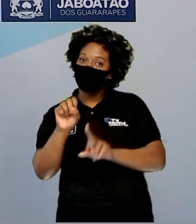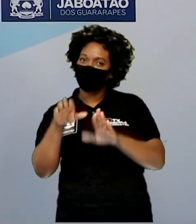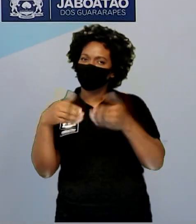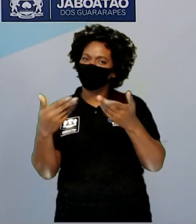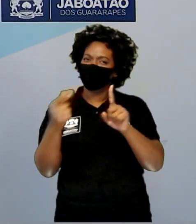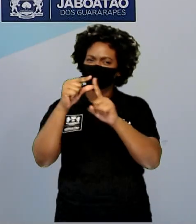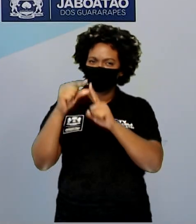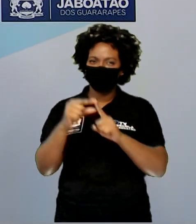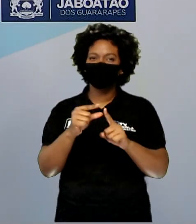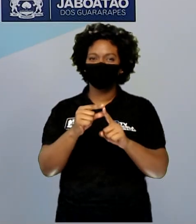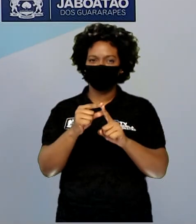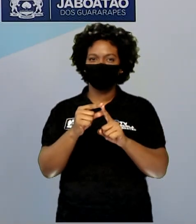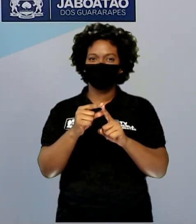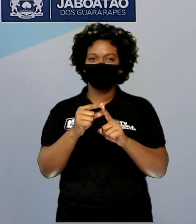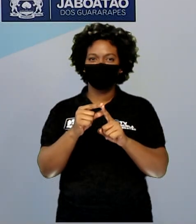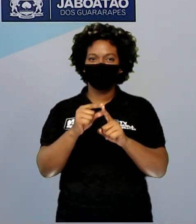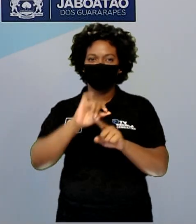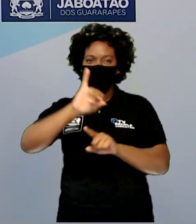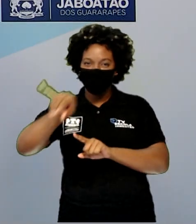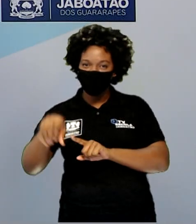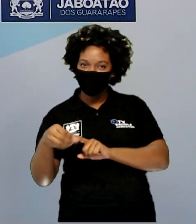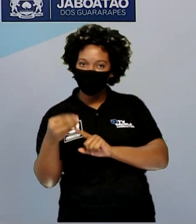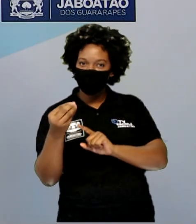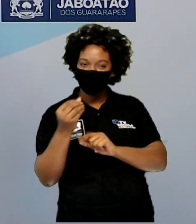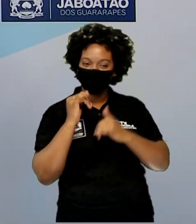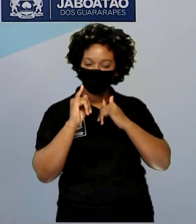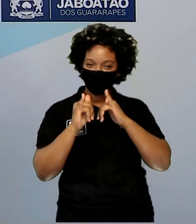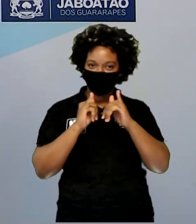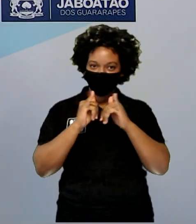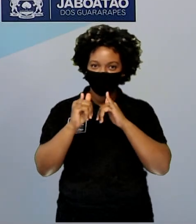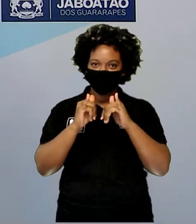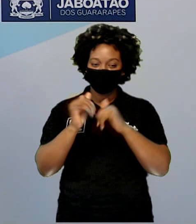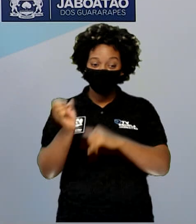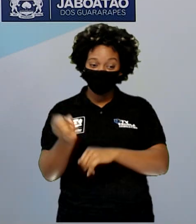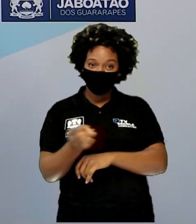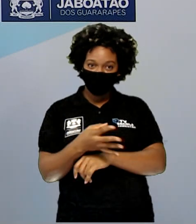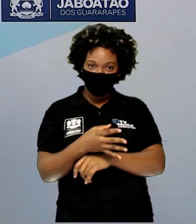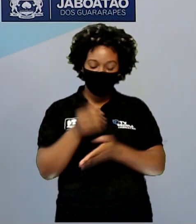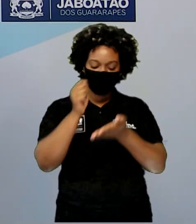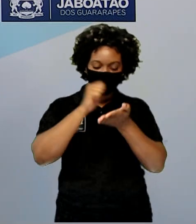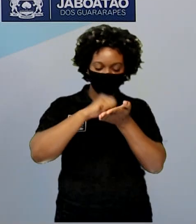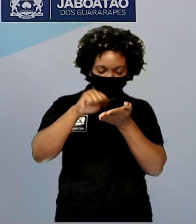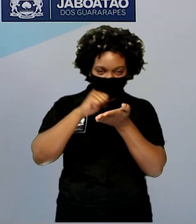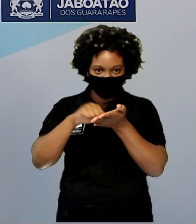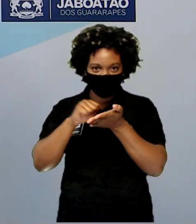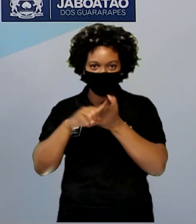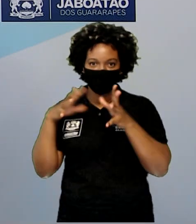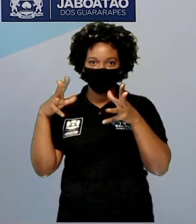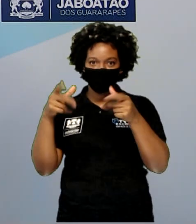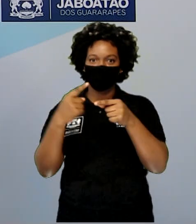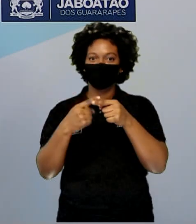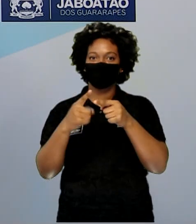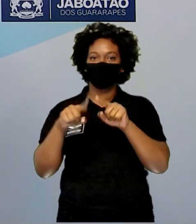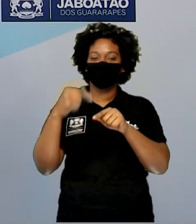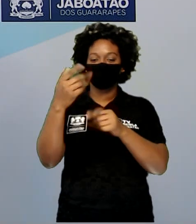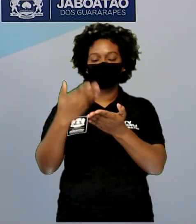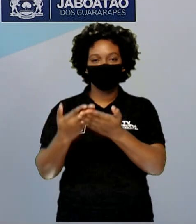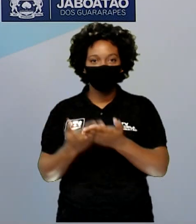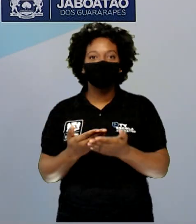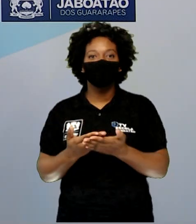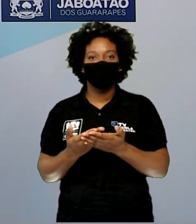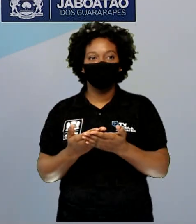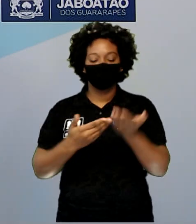essas palavras? Aproveita que as informações estão recentes, já anota tudo, porque no nosso próximo encontro